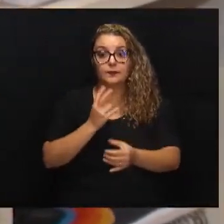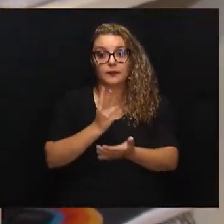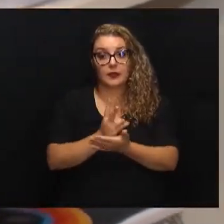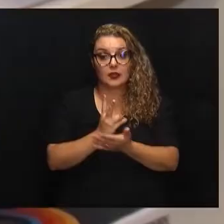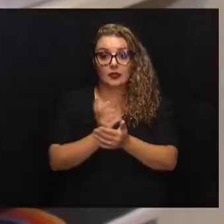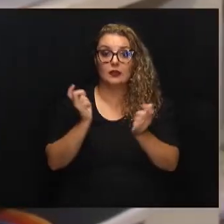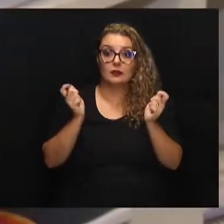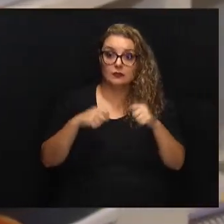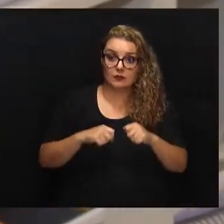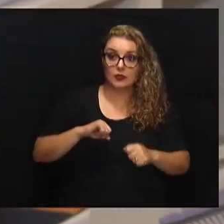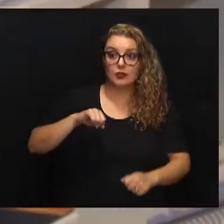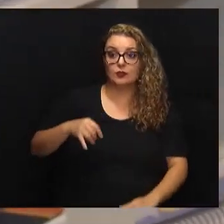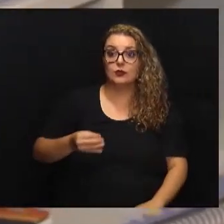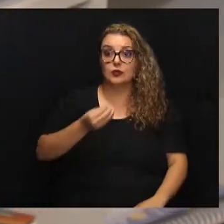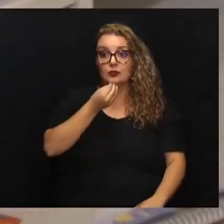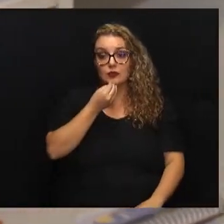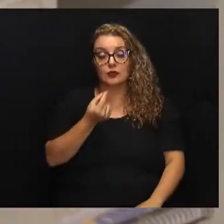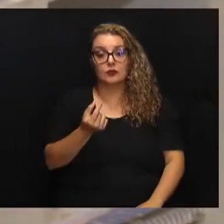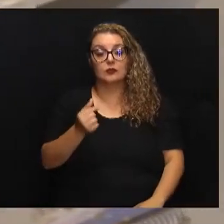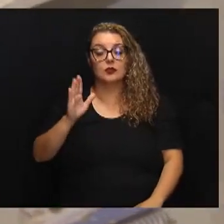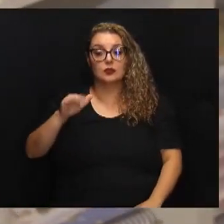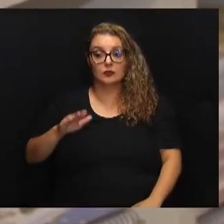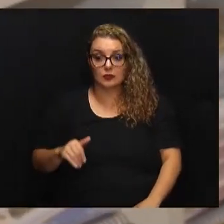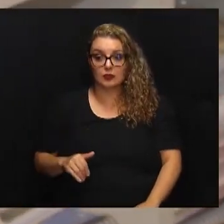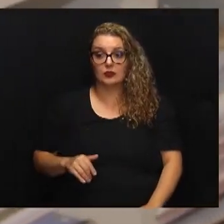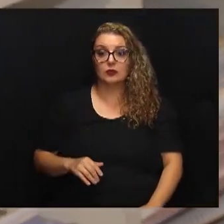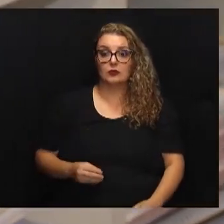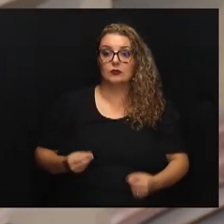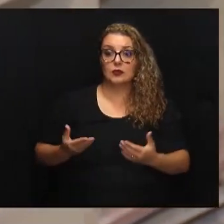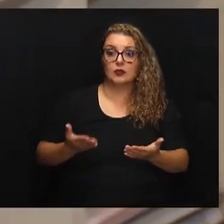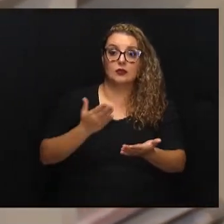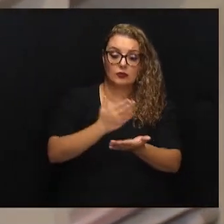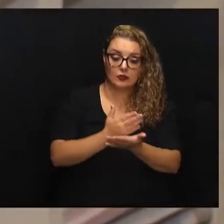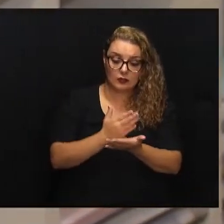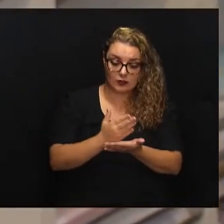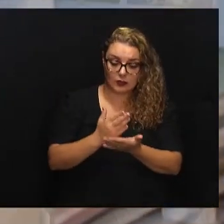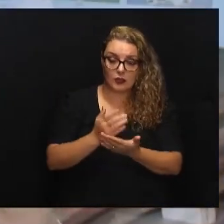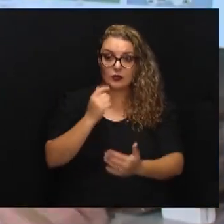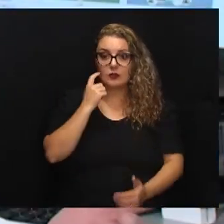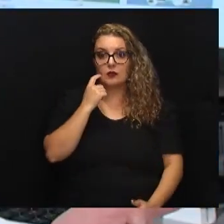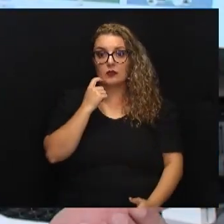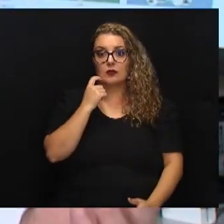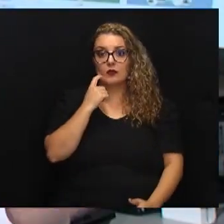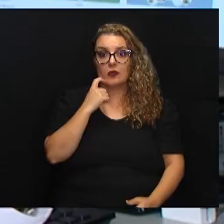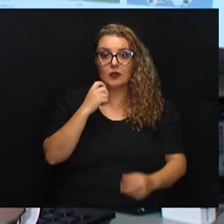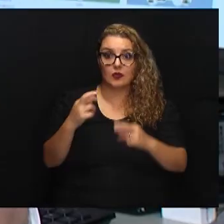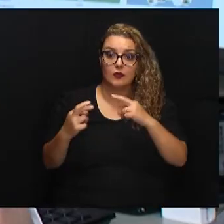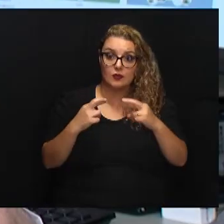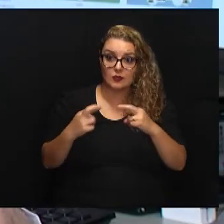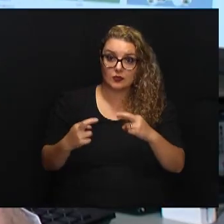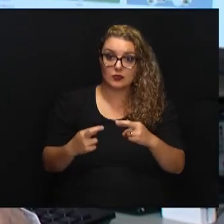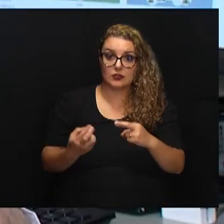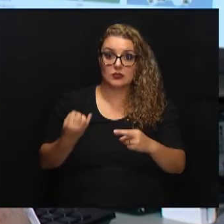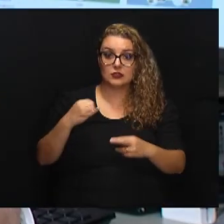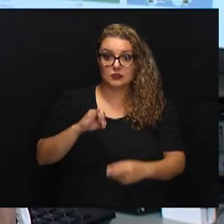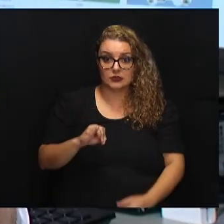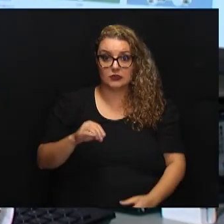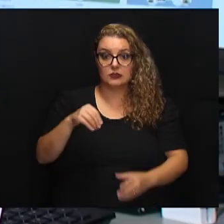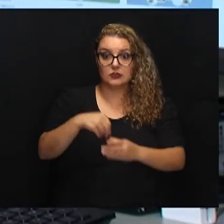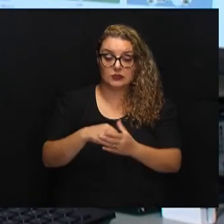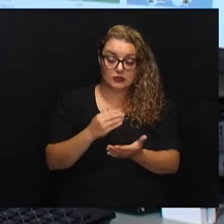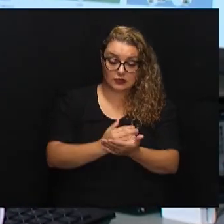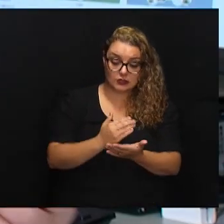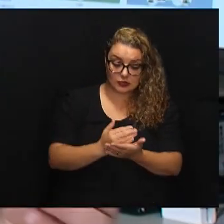possível, aproveitar as promoções ofertadas, o parcelamento. A gente deve verificar se dentro daquele